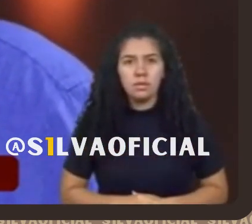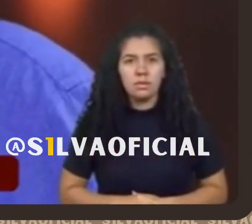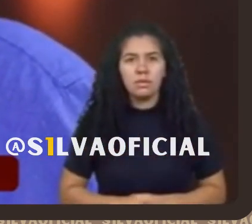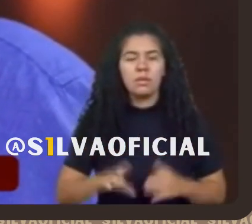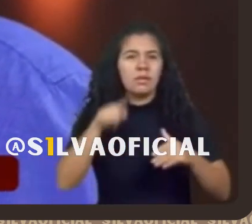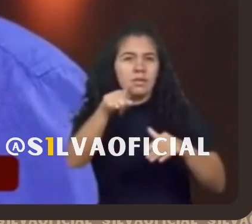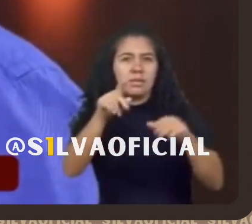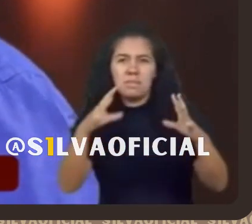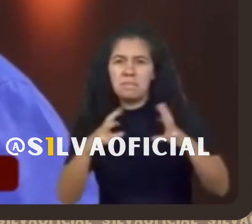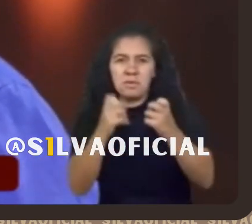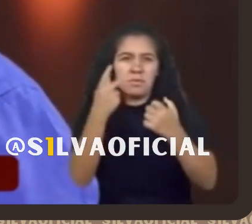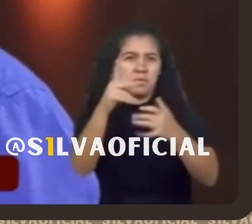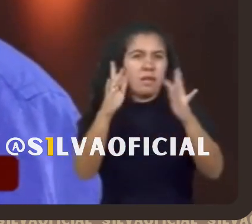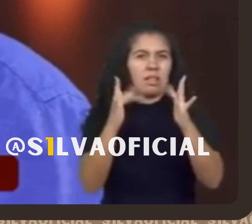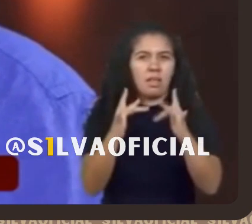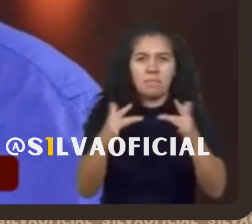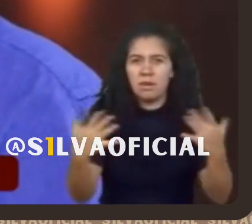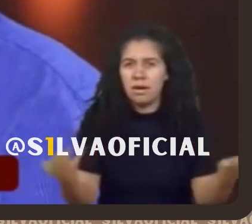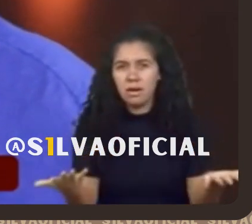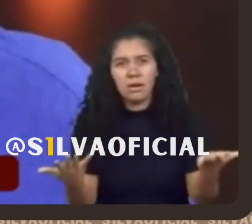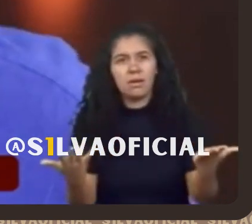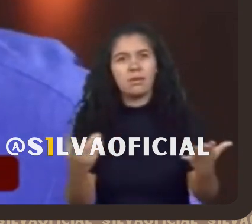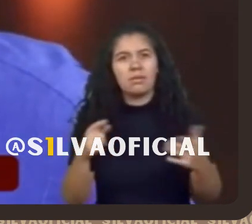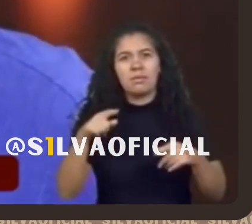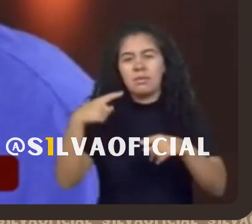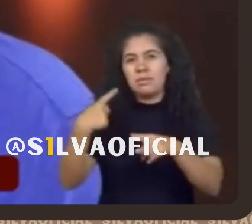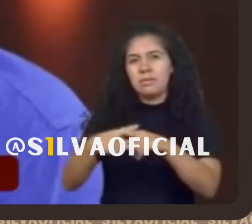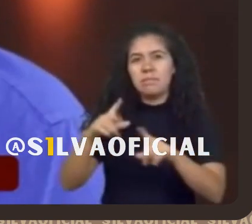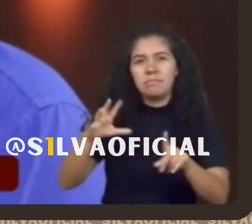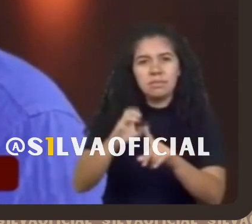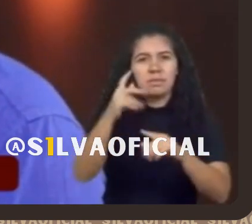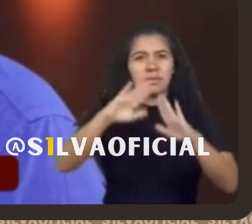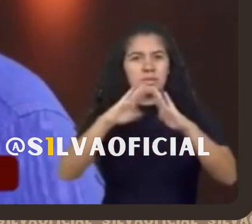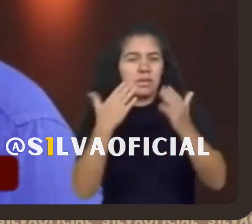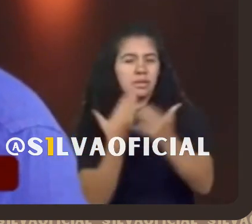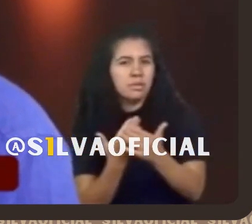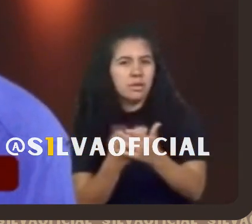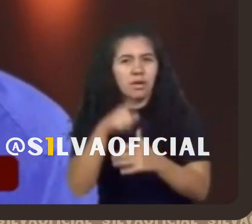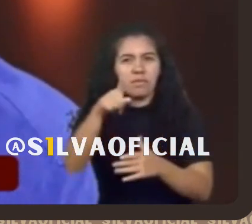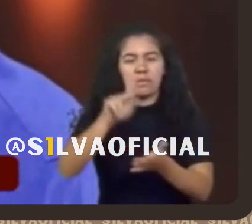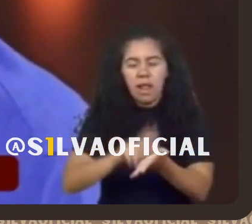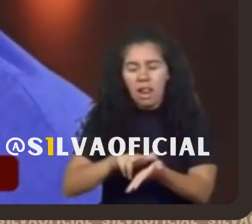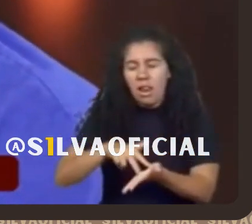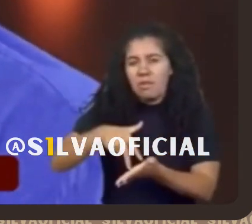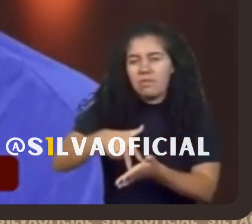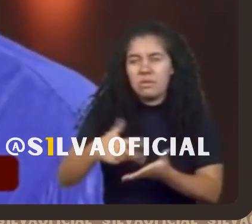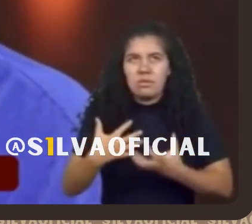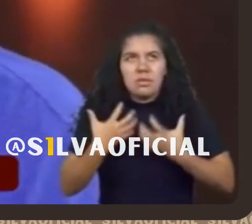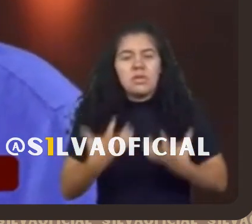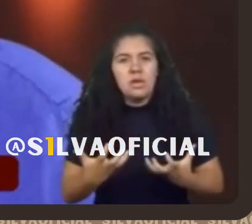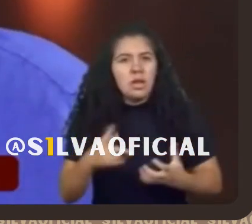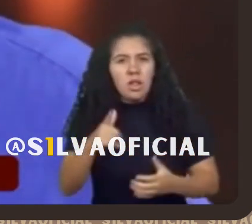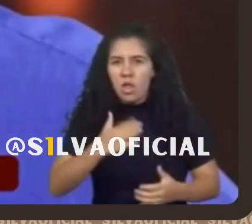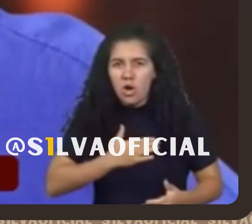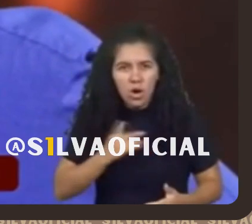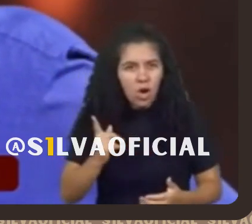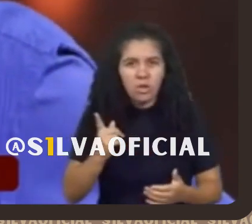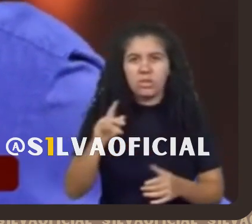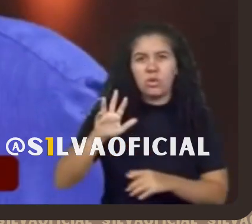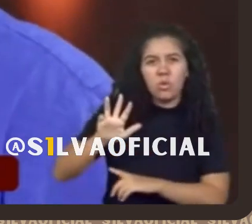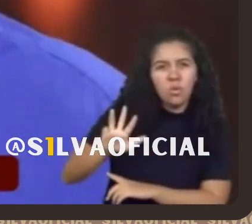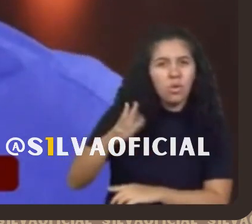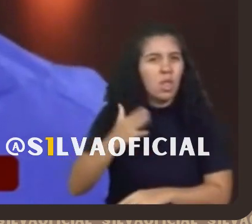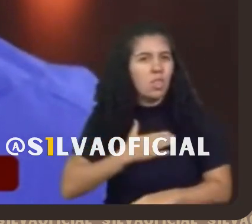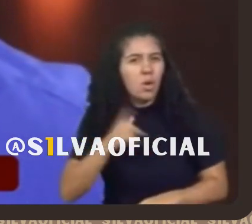eh tá com bronca da escola Você levantou mal humorado você não gosta do Lula você não gosta do Camilo Ou seja